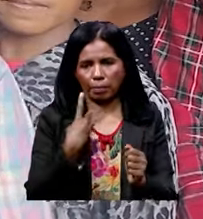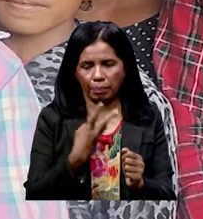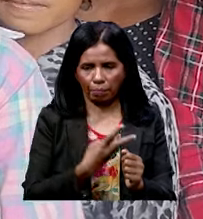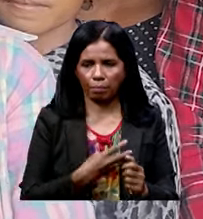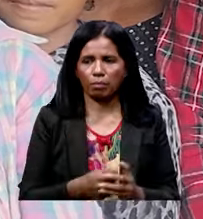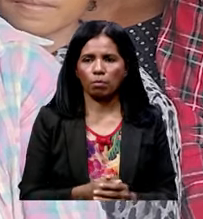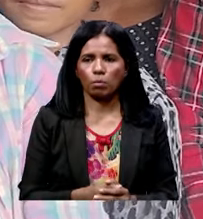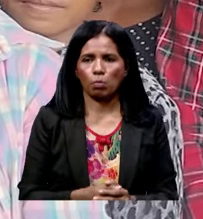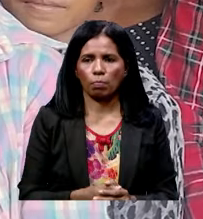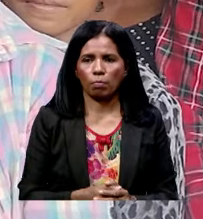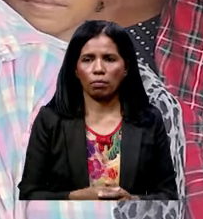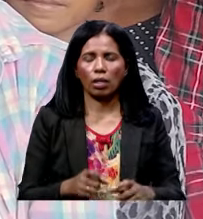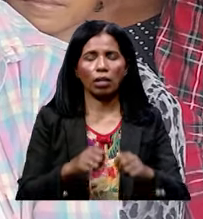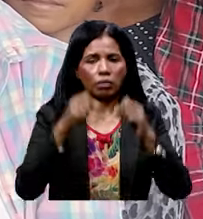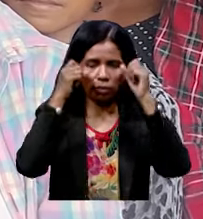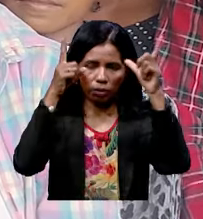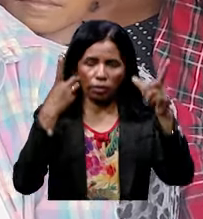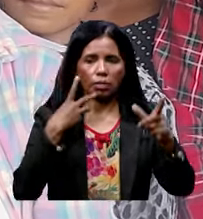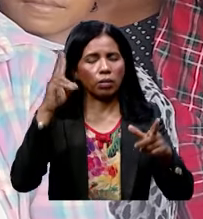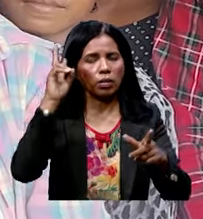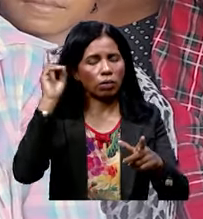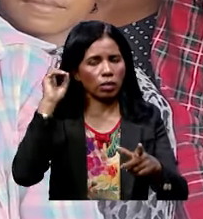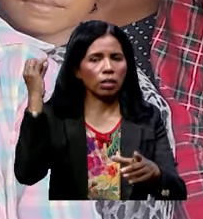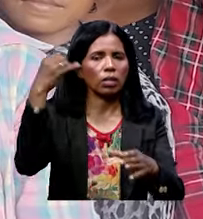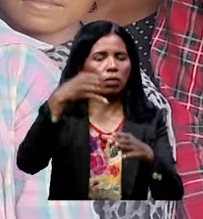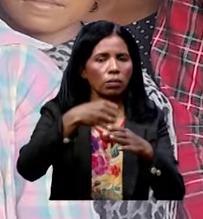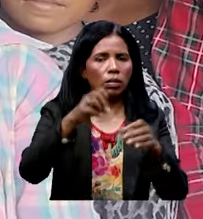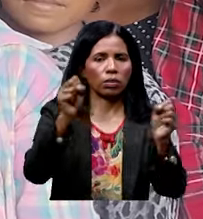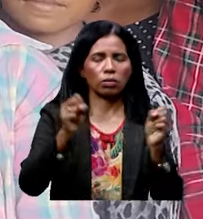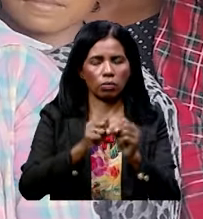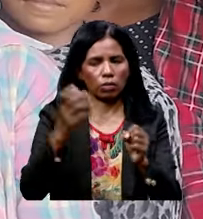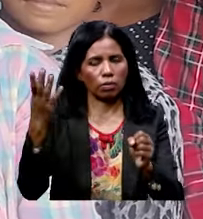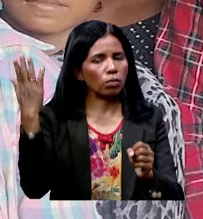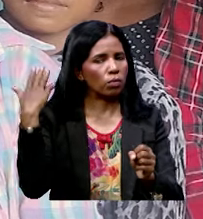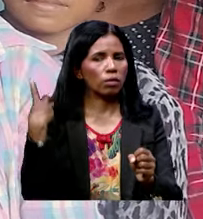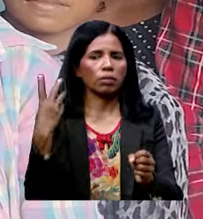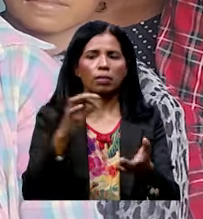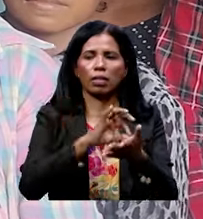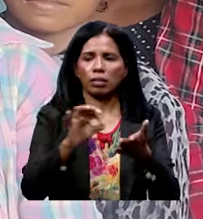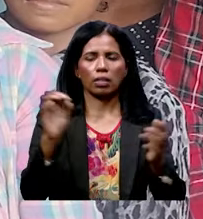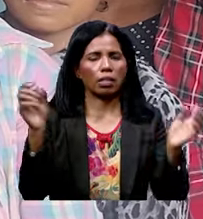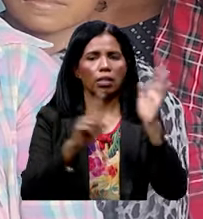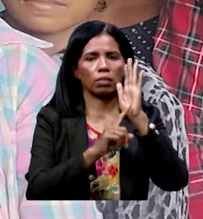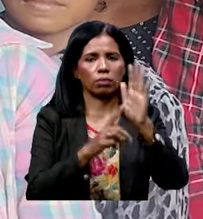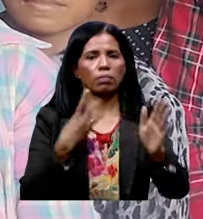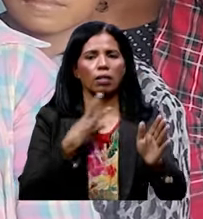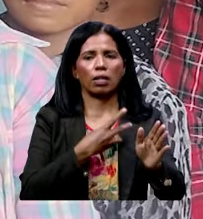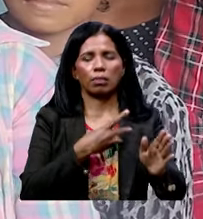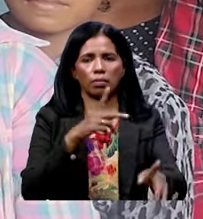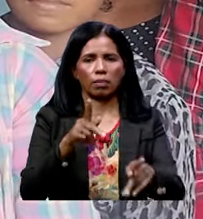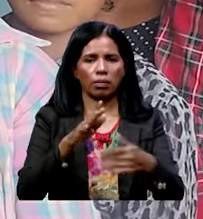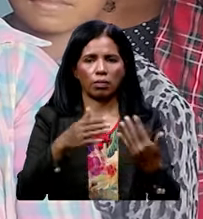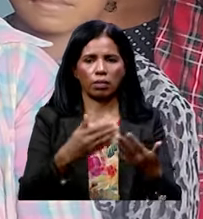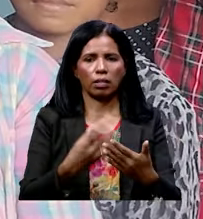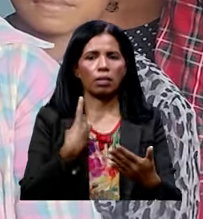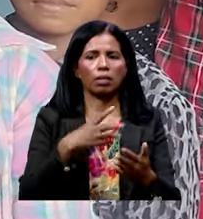de repente ma camerona de atu ba inclui ba na ba mas uno no que ser ba assim na mas nem fu atan ba ami comunidade nem